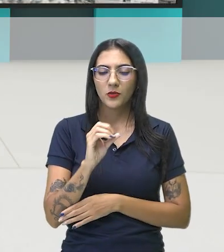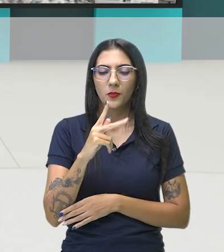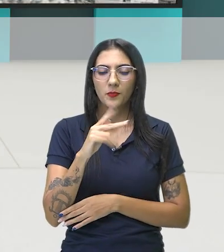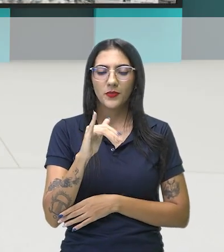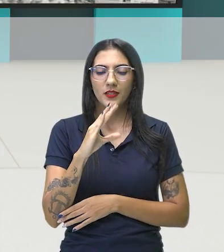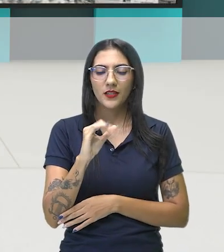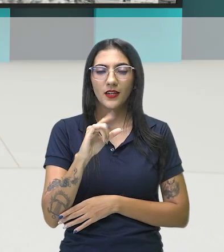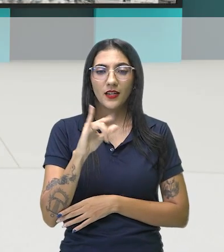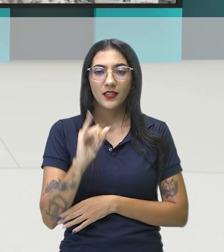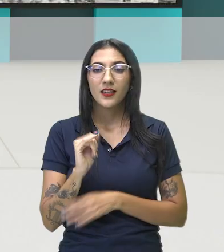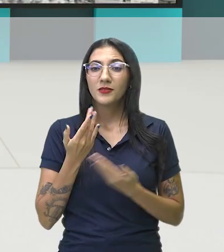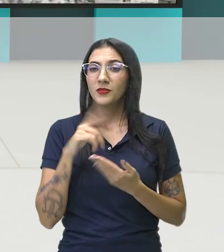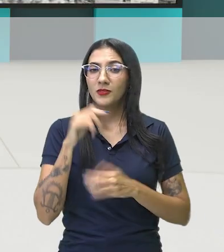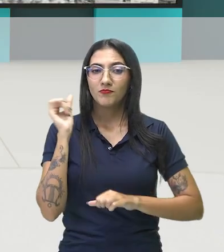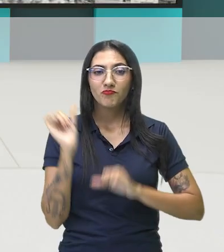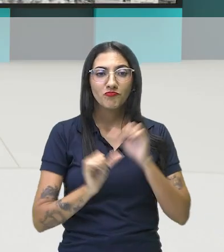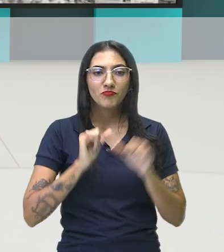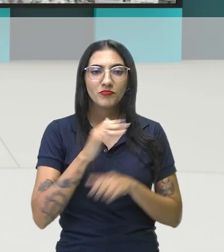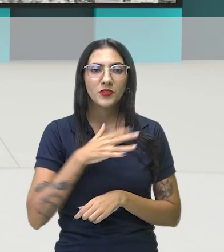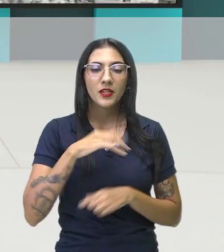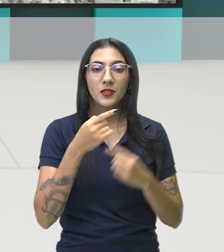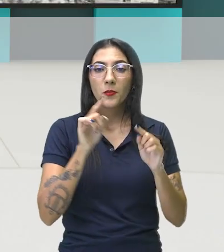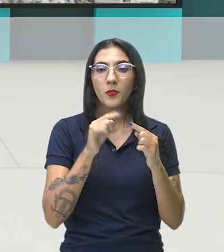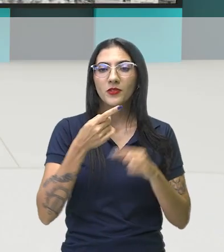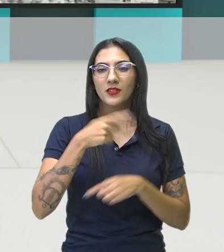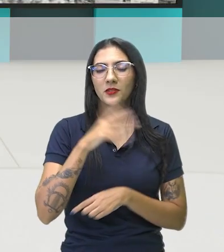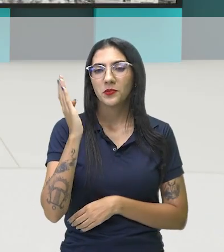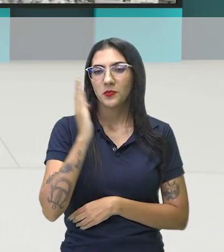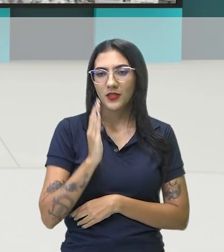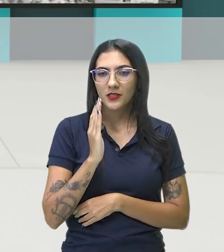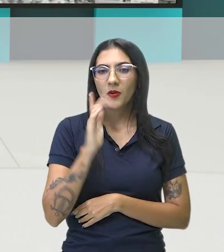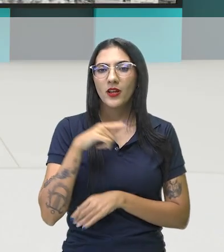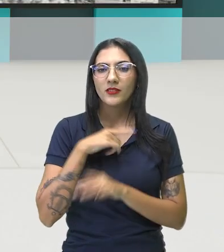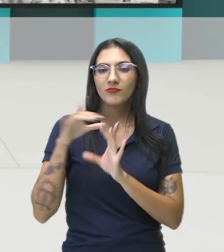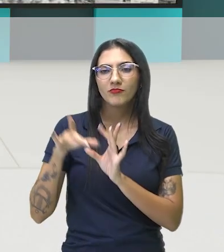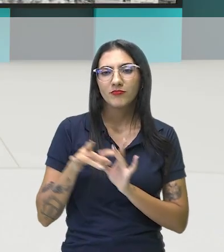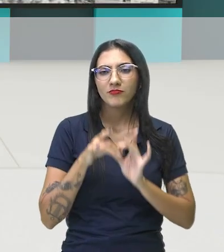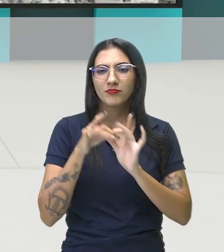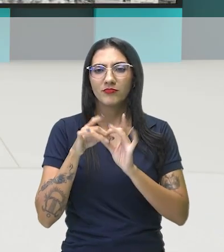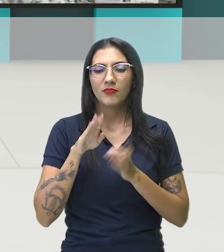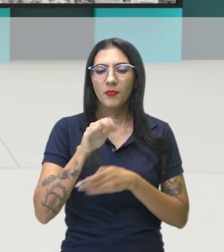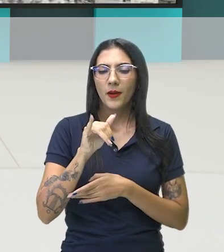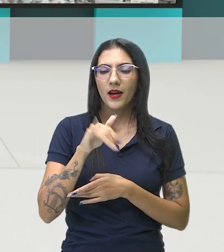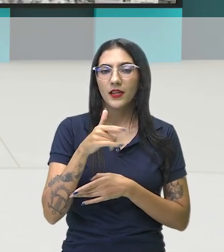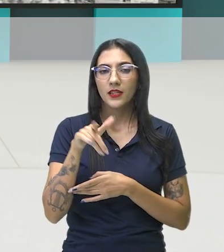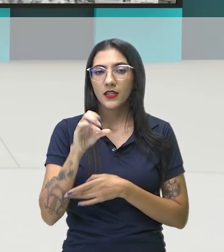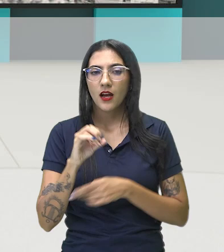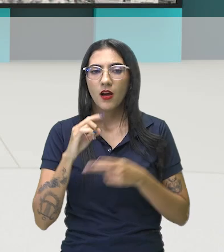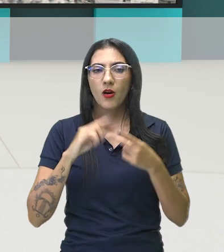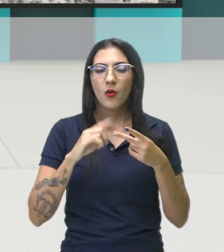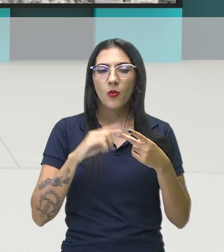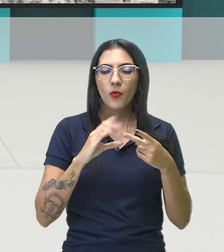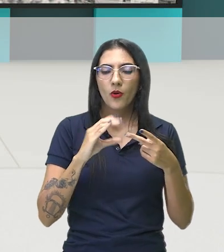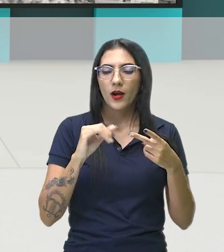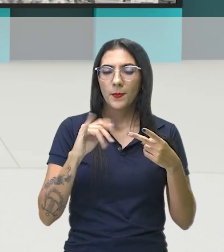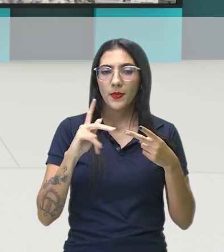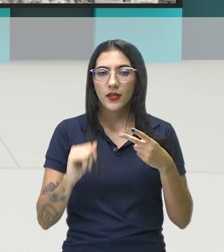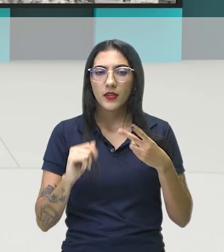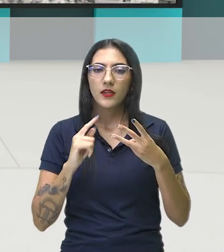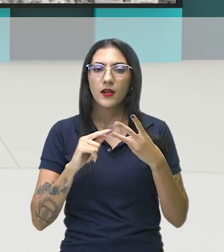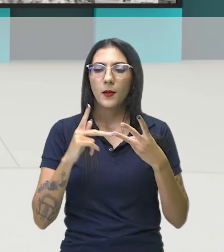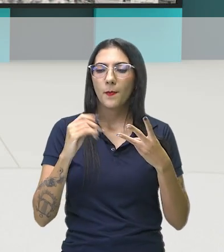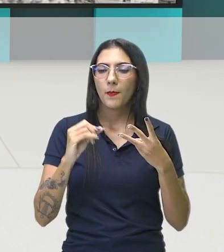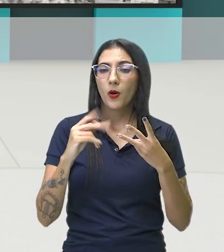uma renovação no cenário musical brasileiro, ao fundir gêneros como o baião, o caipira, o pop